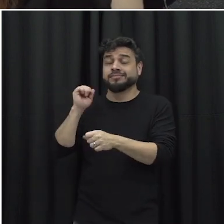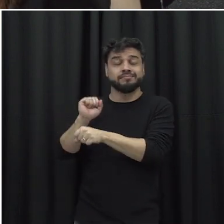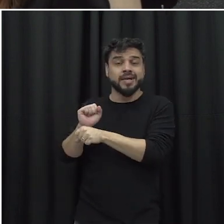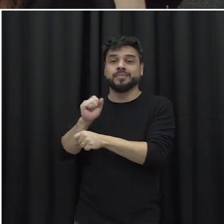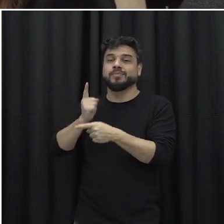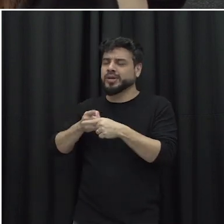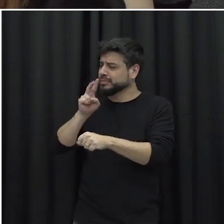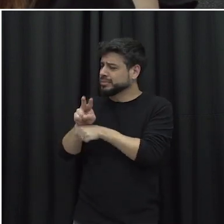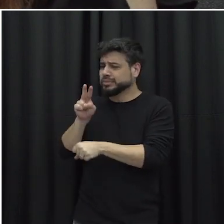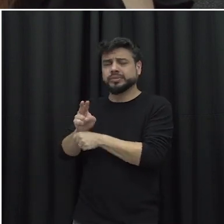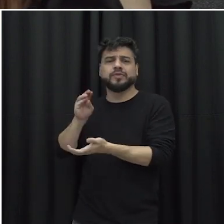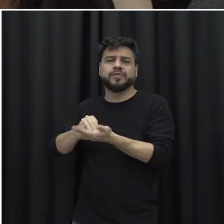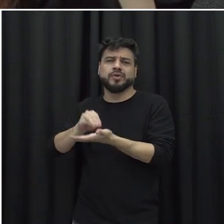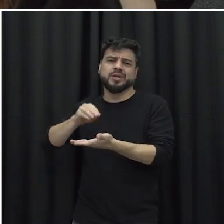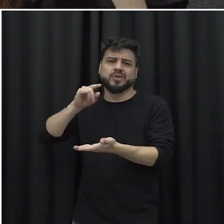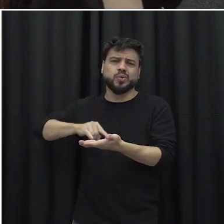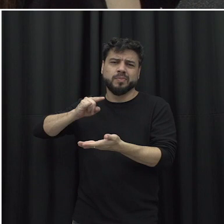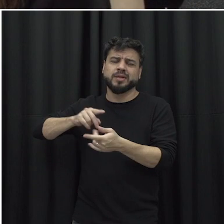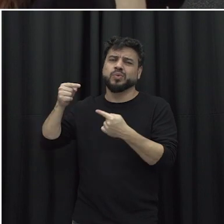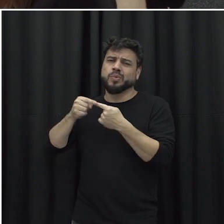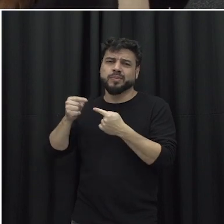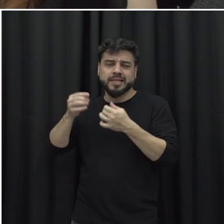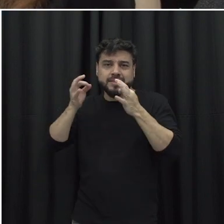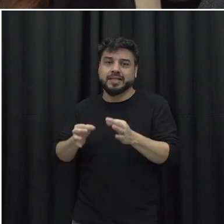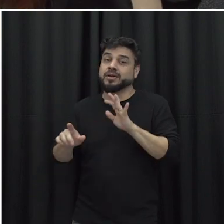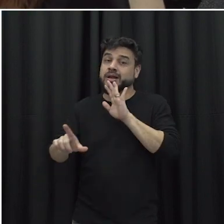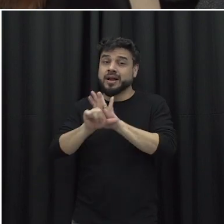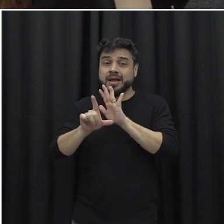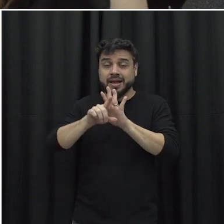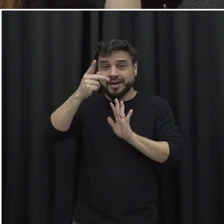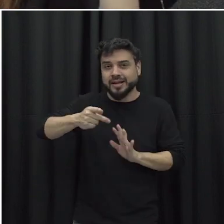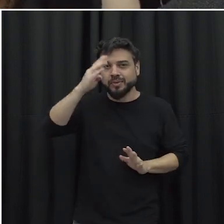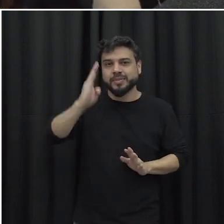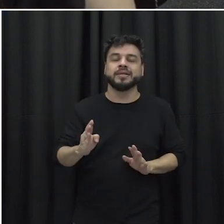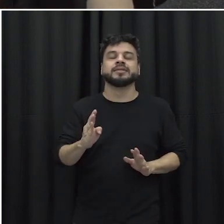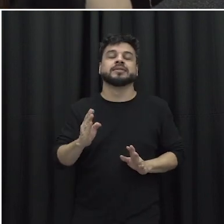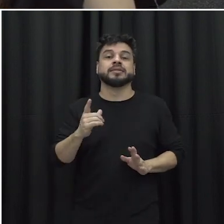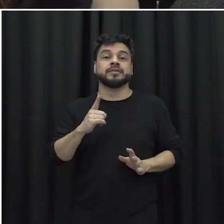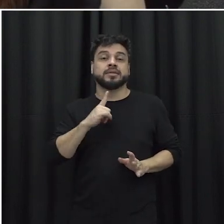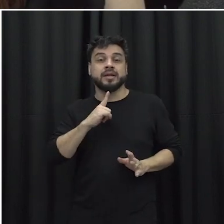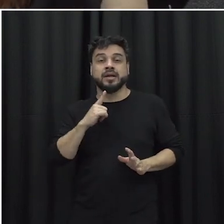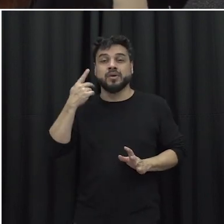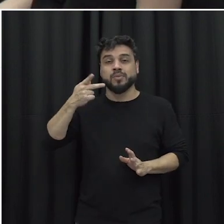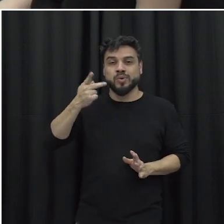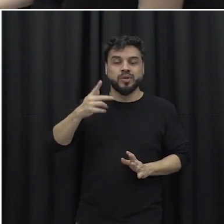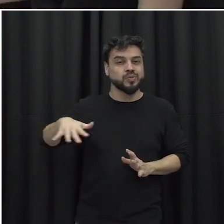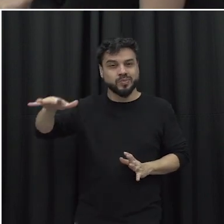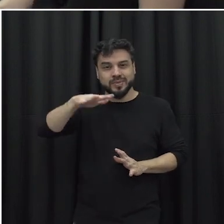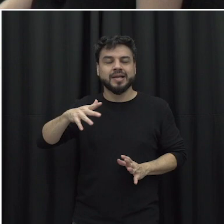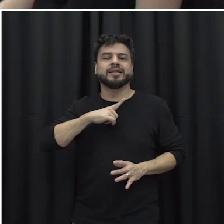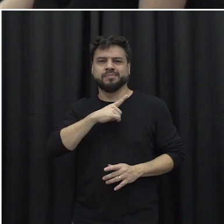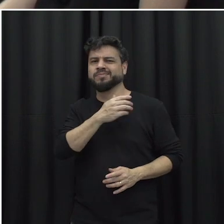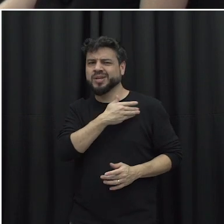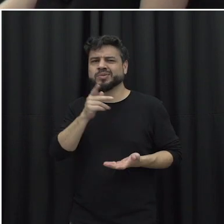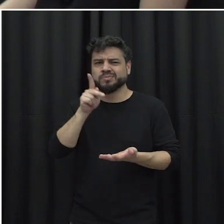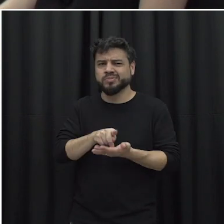Brasil. E as legislações que nós temos hoje, né, no nosso cenário político, a questão de preconceito mesmo com a